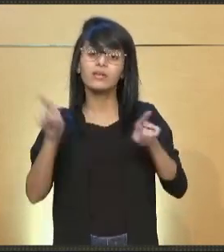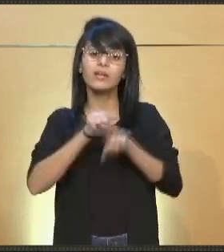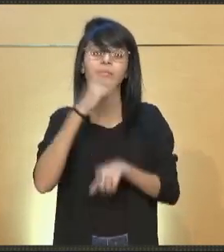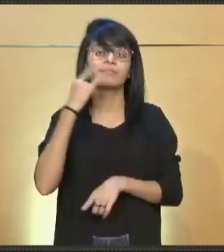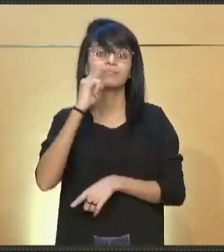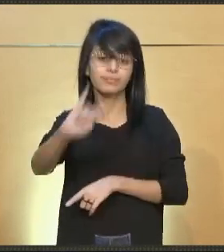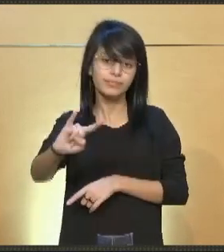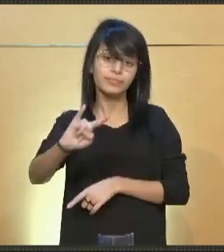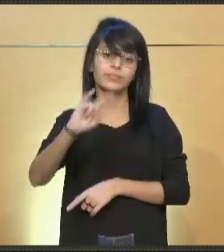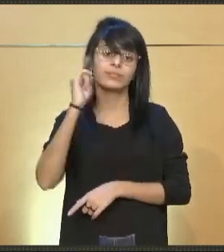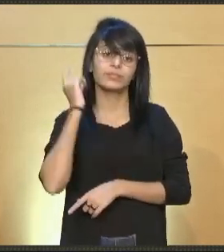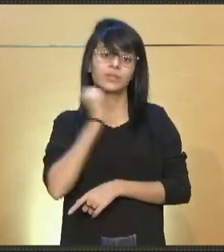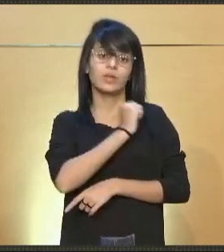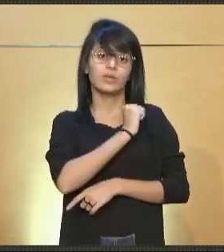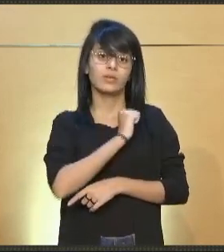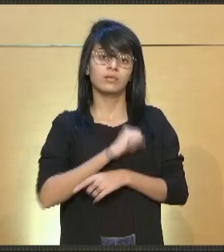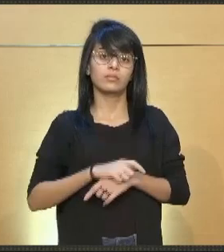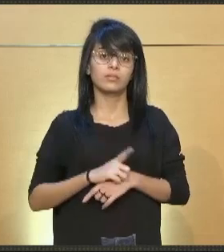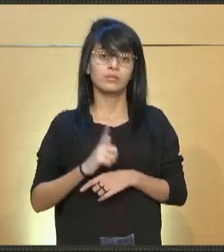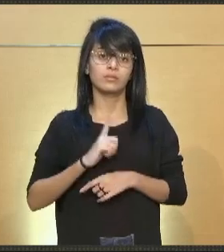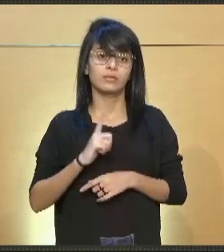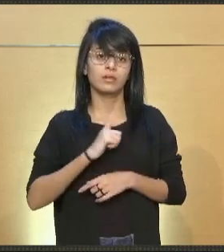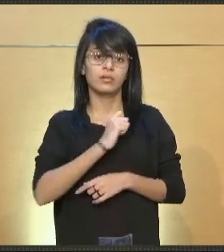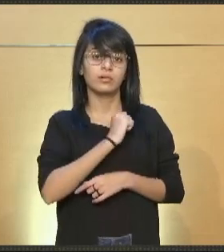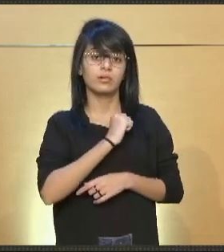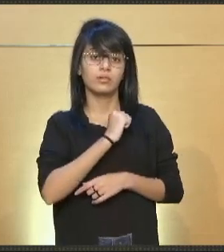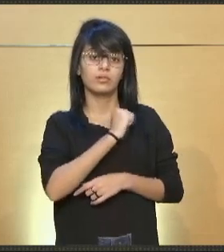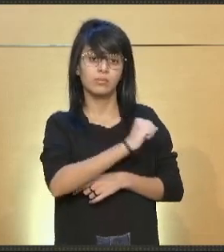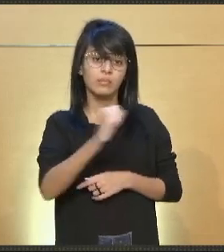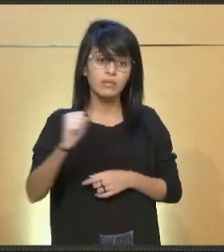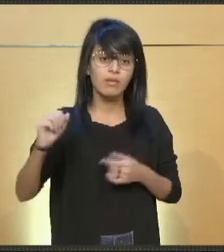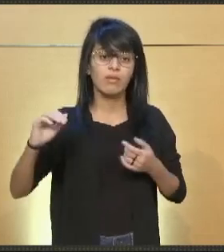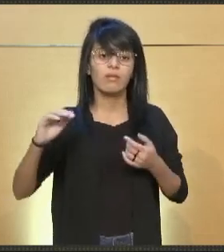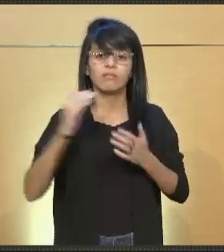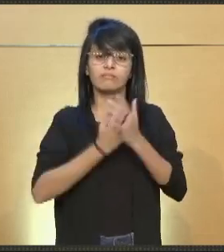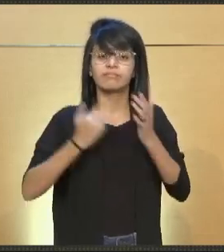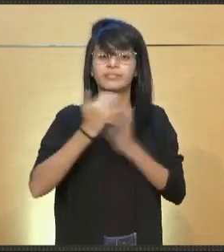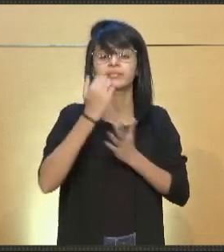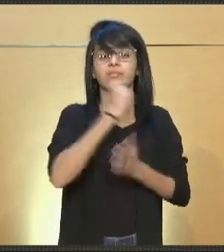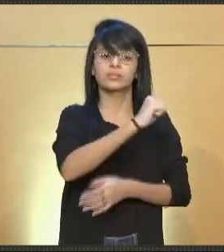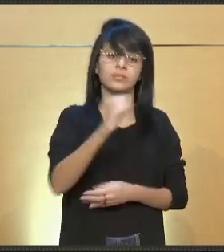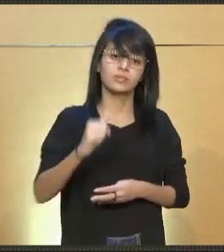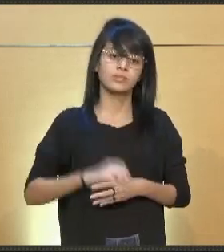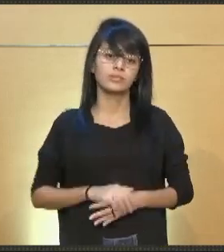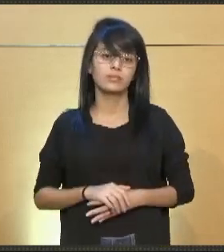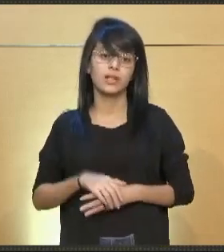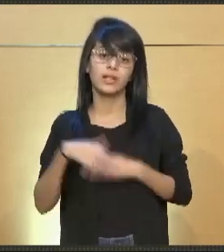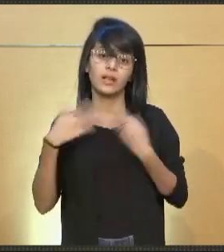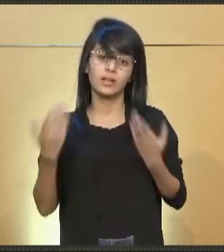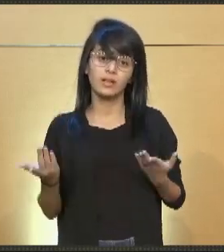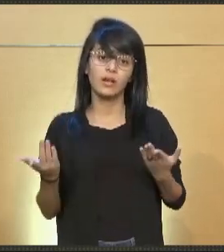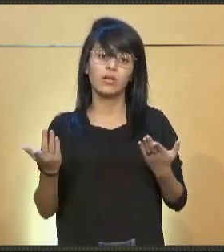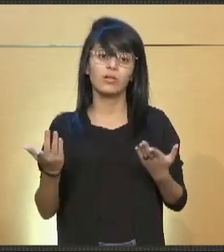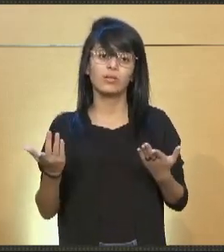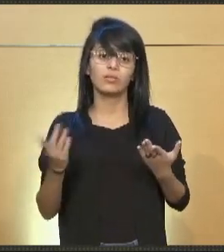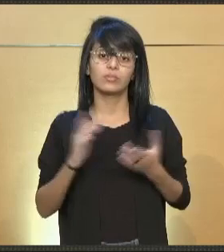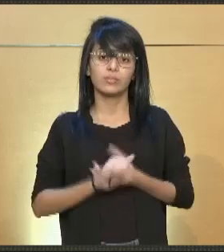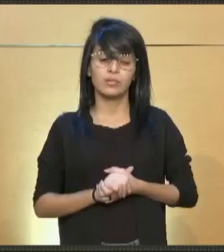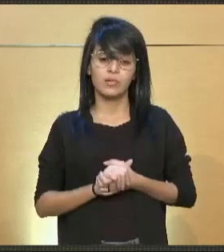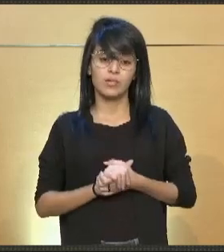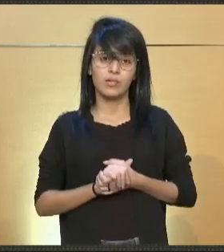a homicídios sobre homicídios. Então, o aspecto do casamento é uma